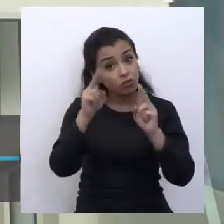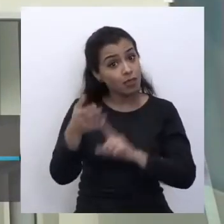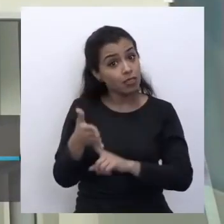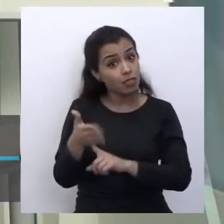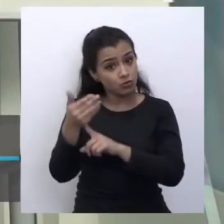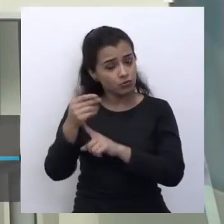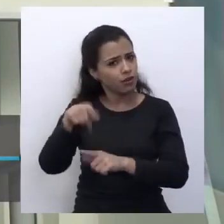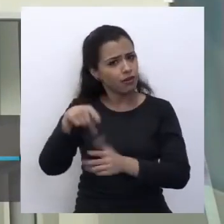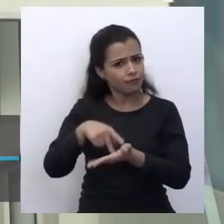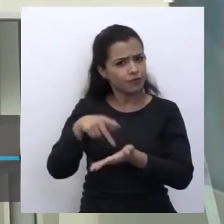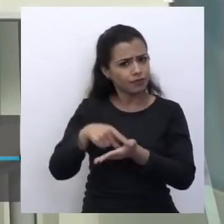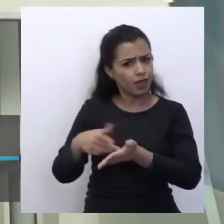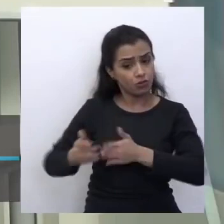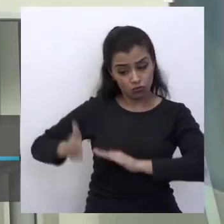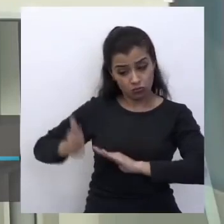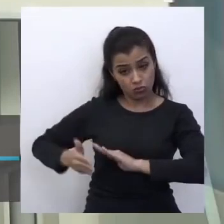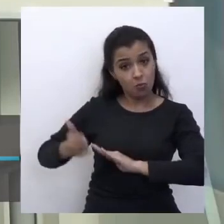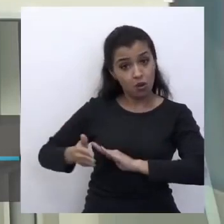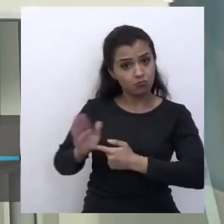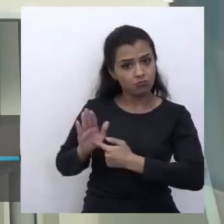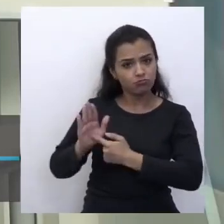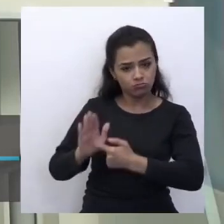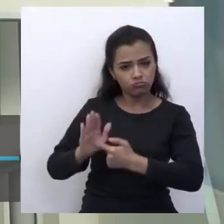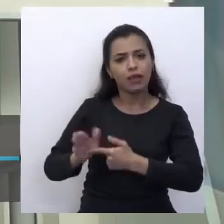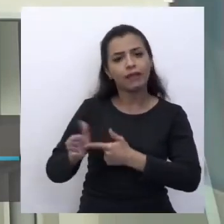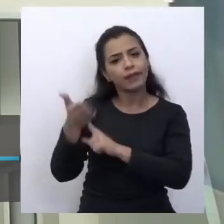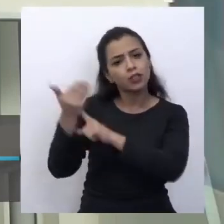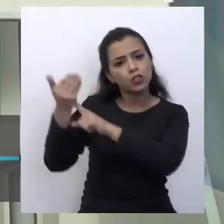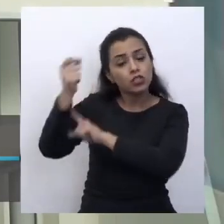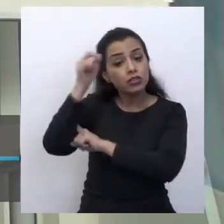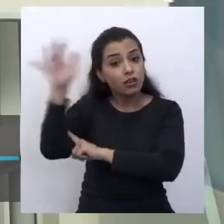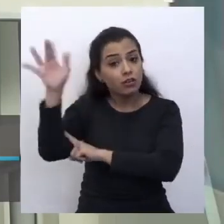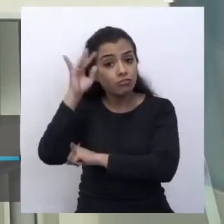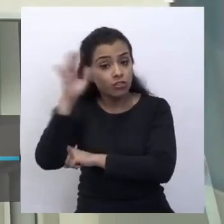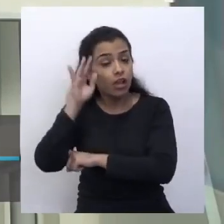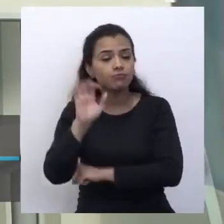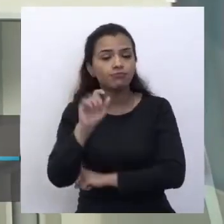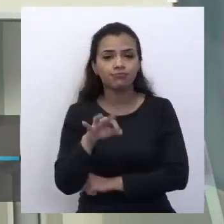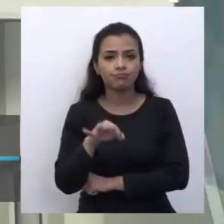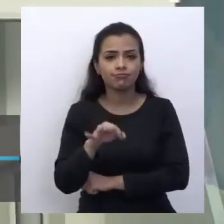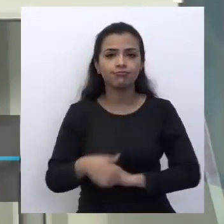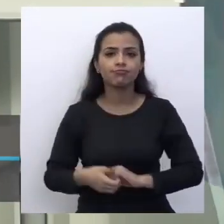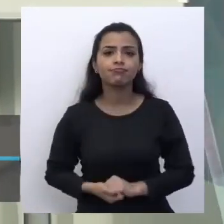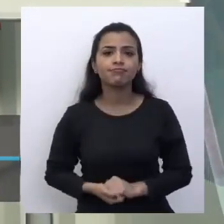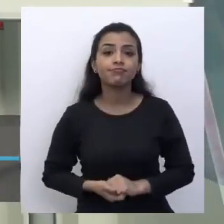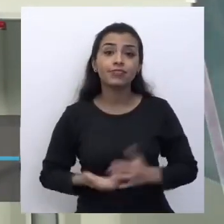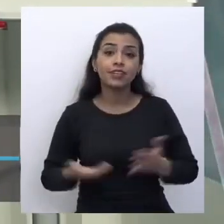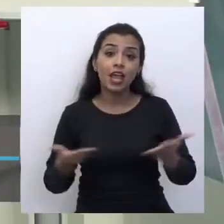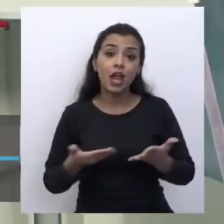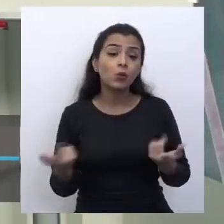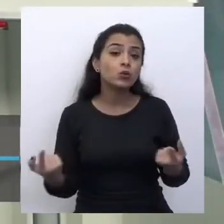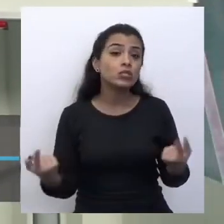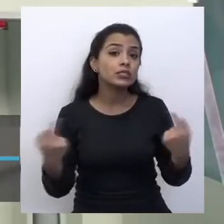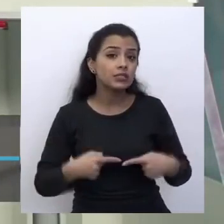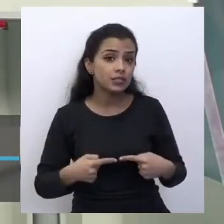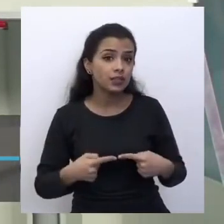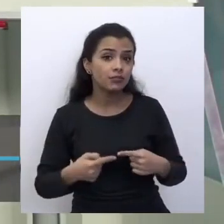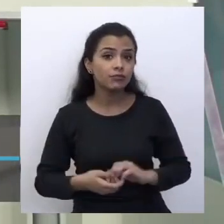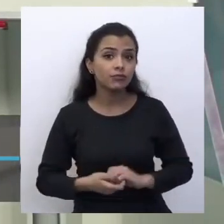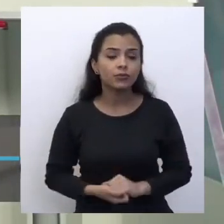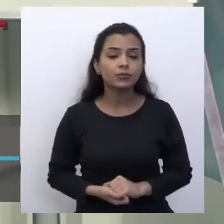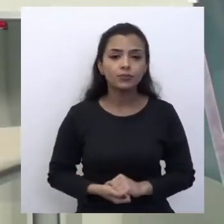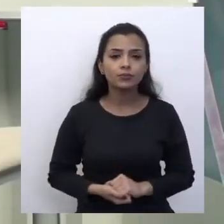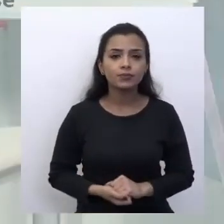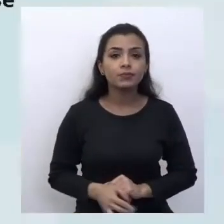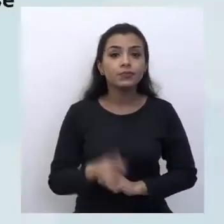teatro contemporâneo traz, essa questão da tecnologia, criatividade, muito bom. E agora, turma, o nosso desafio. Então, criar